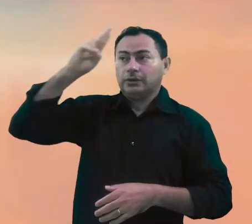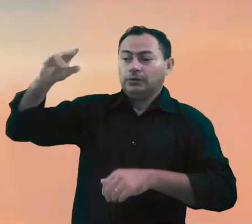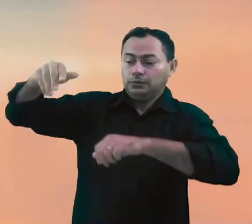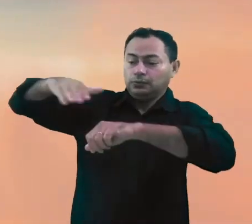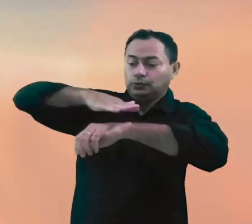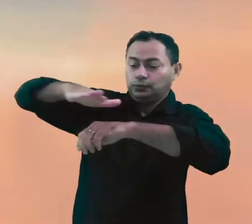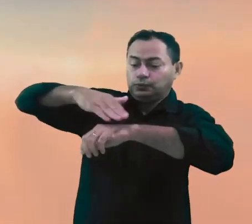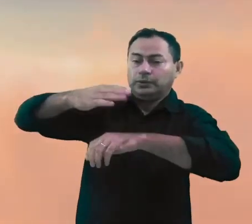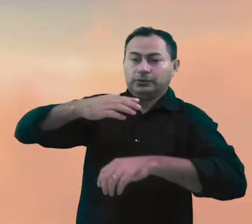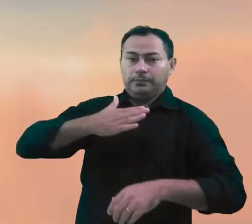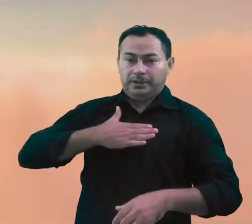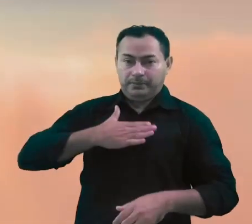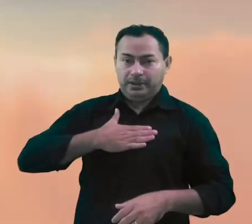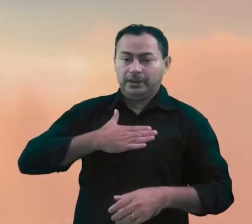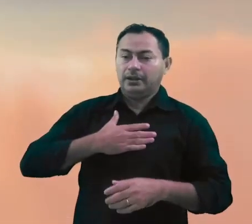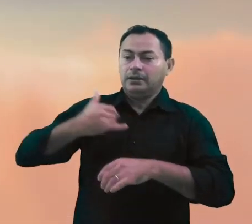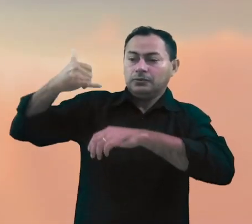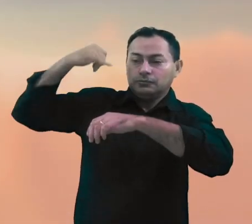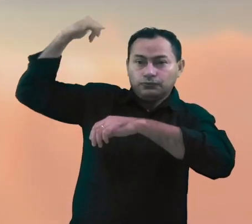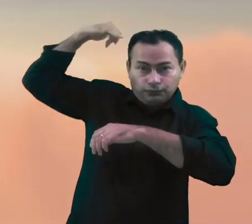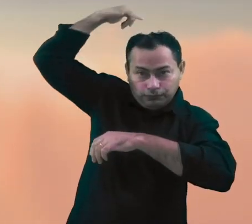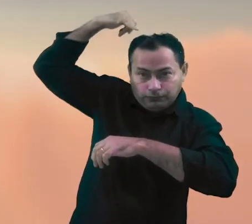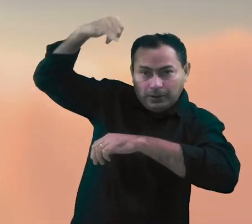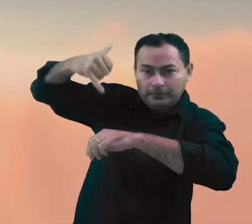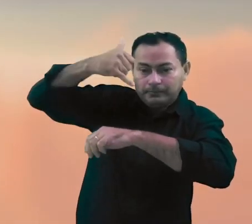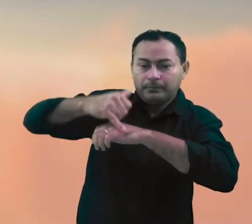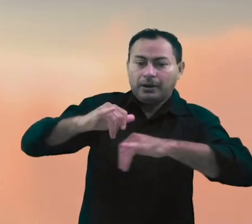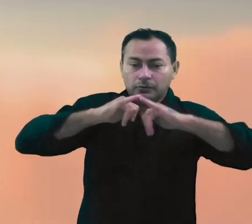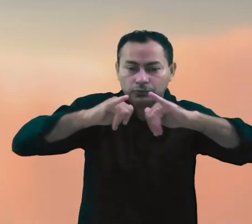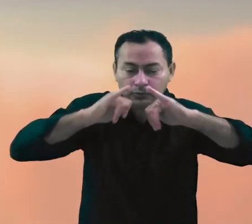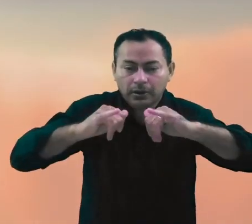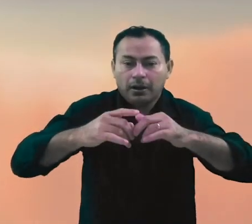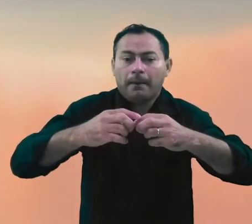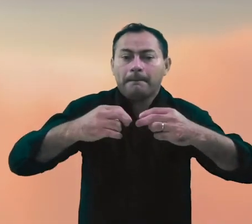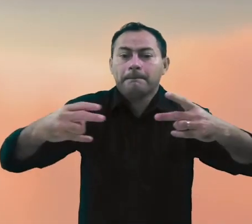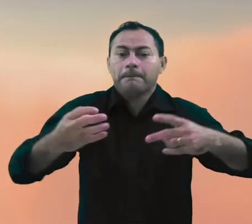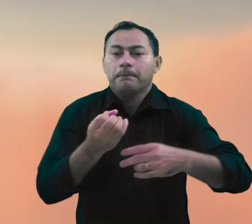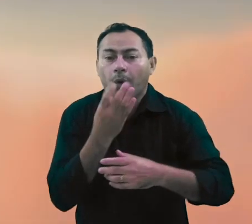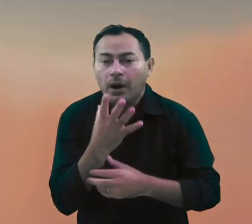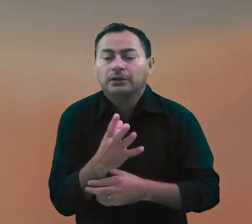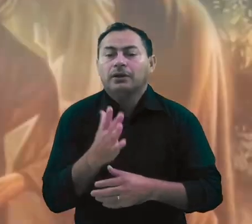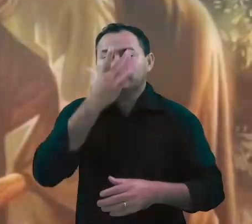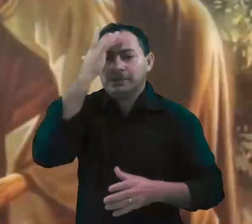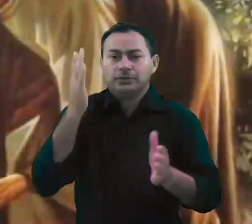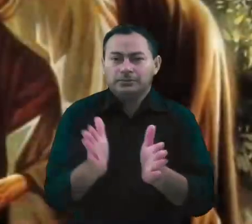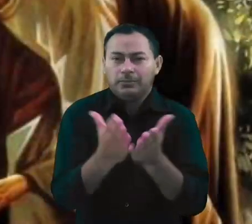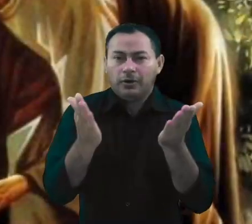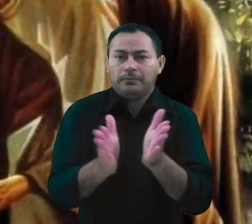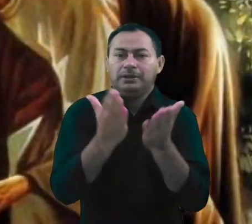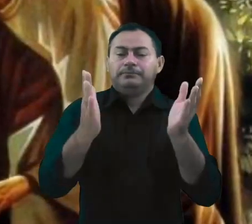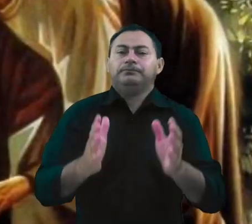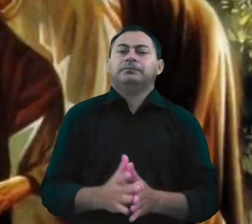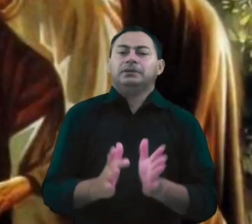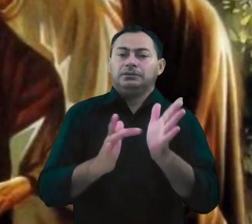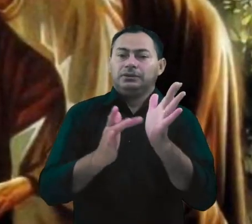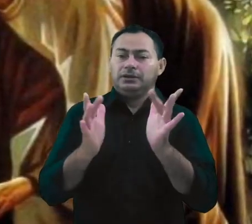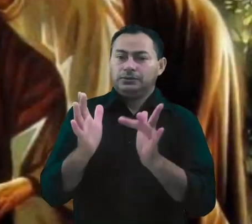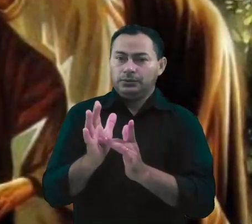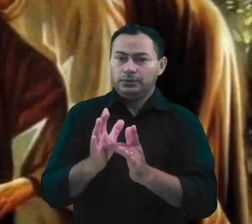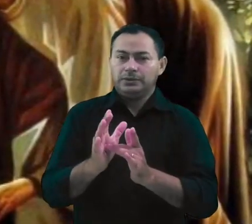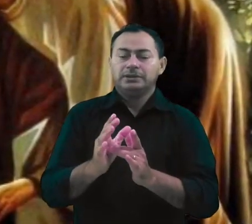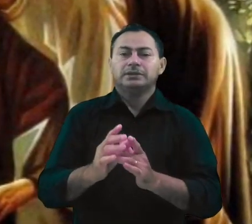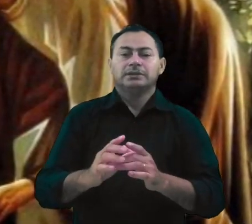está sobre mim, porque Ele me ungiu para pregar as boas novas aos pobres. Jesus deu grande valor